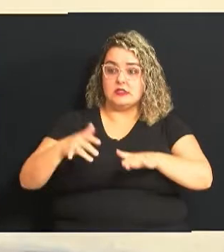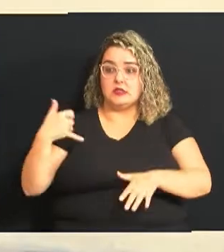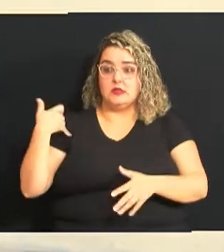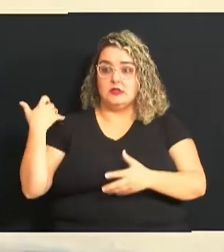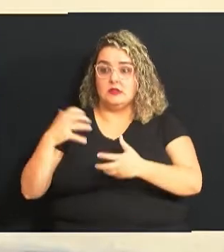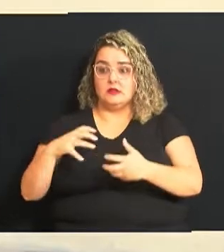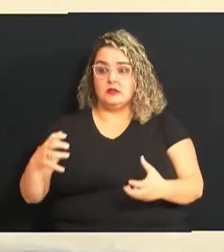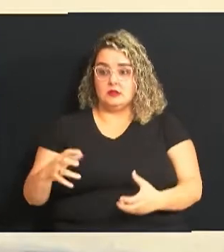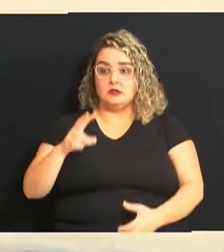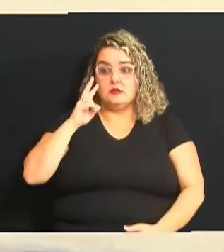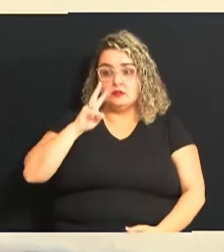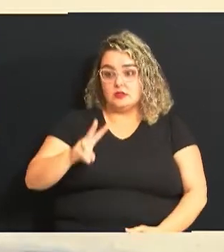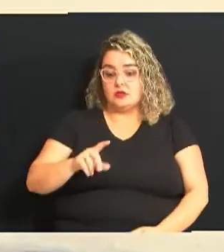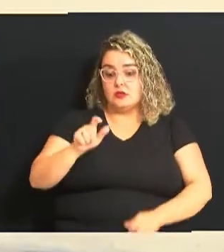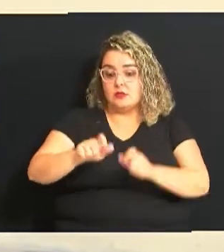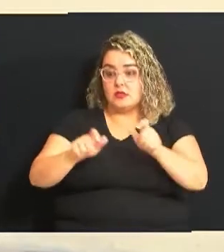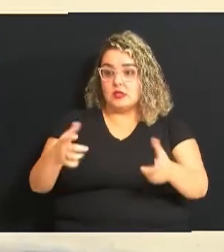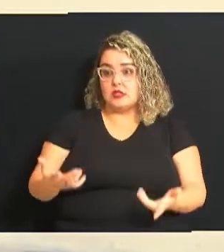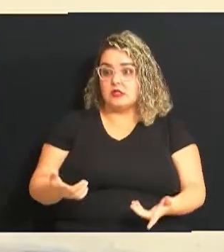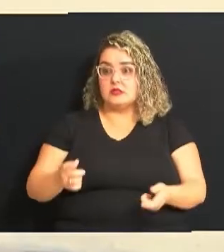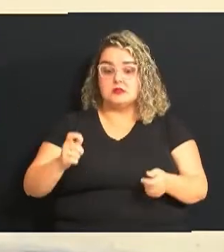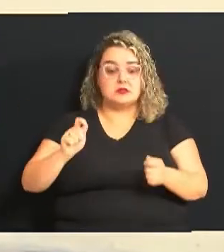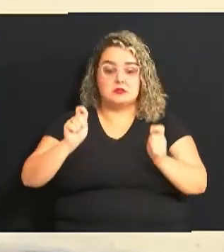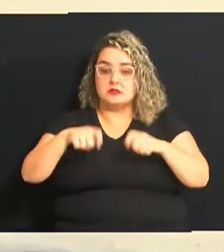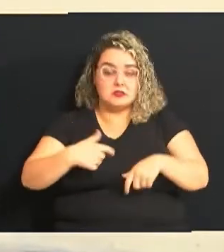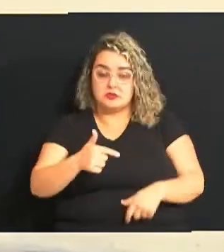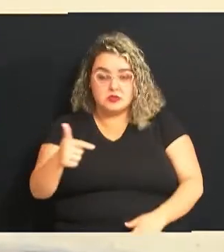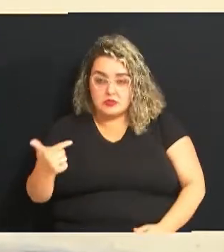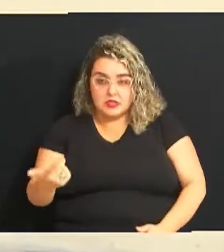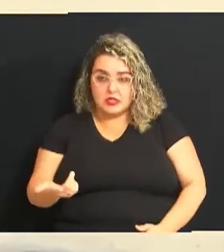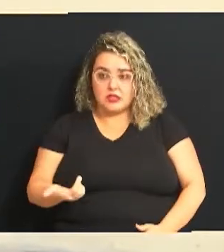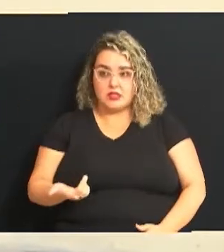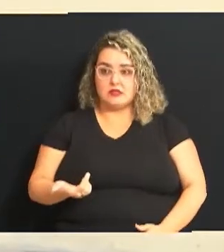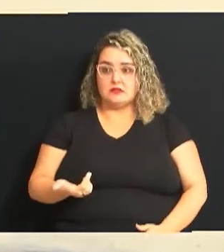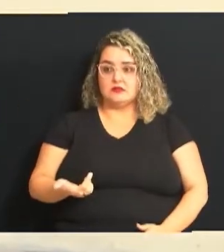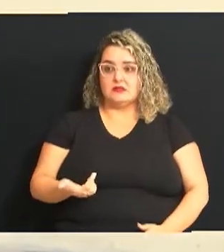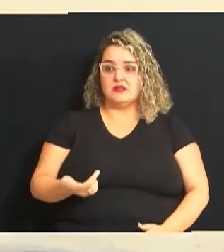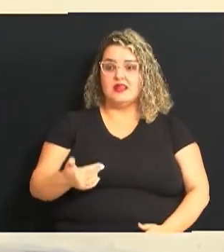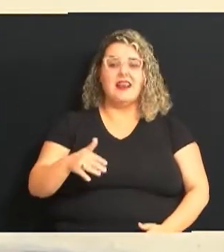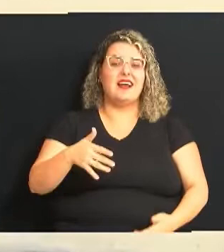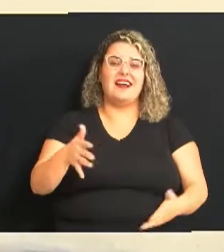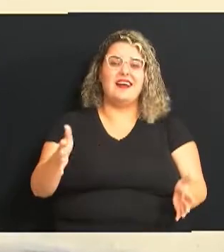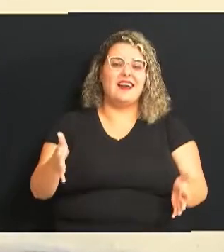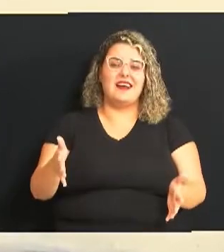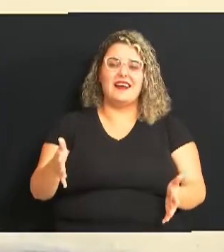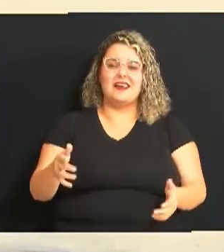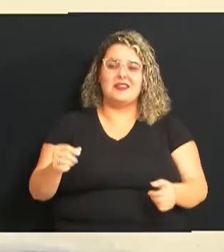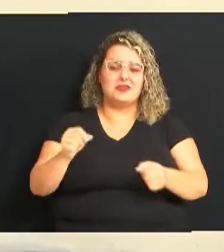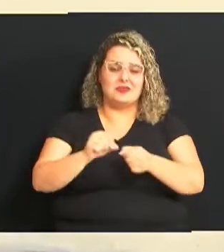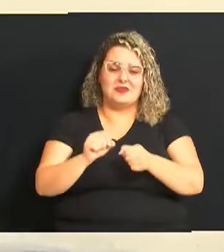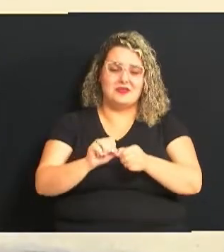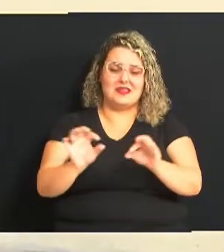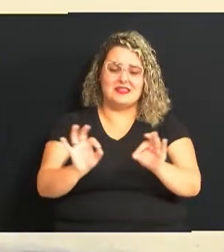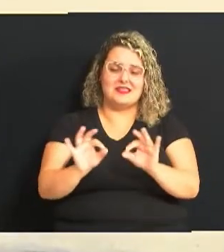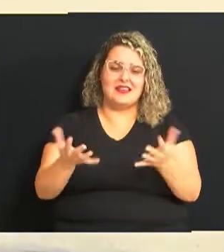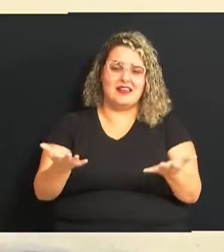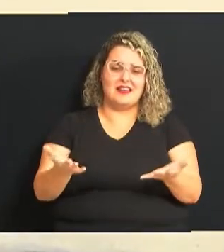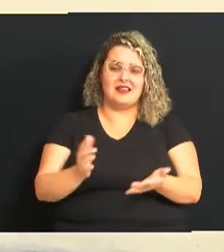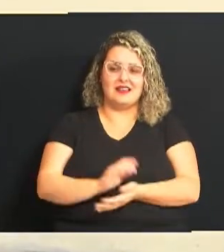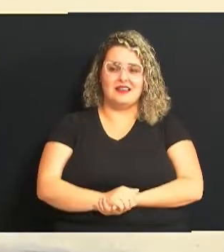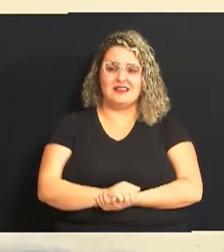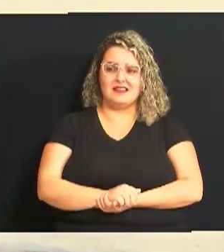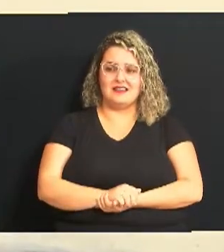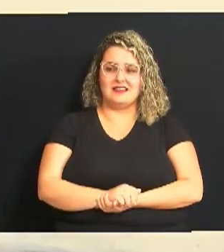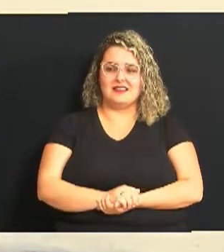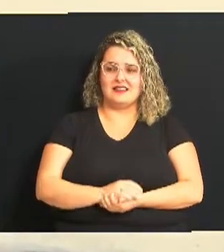é visto como aquela pessoa incapaz, aquela pessoa, agora você não faz mais nada, né?